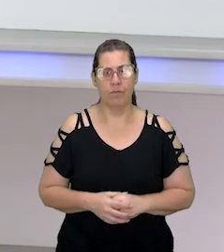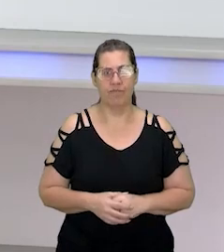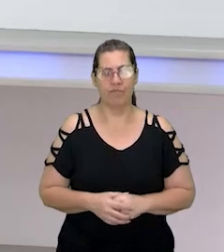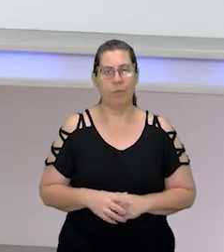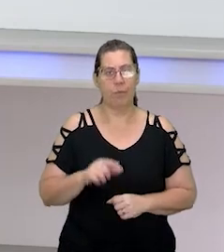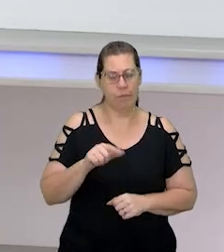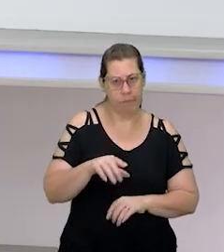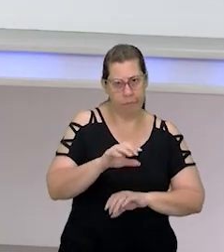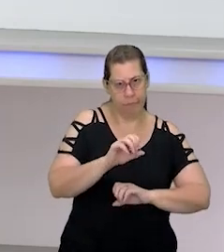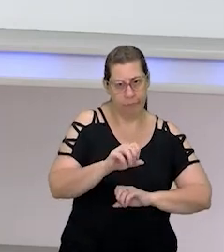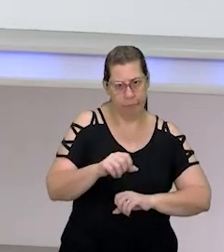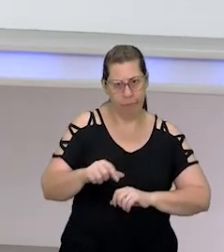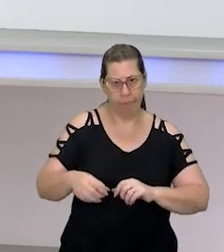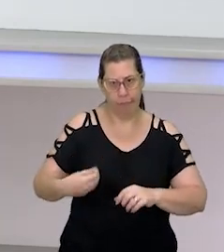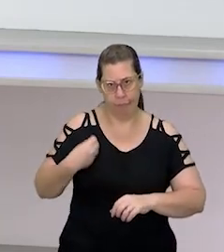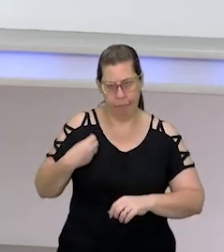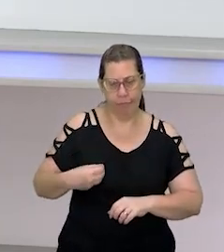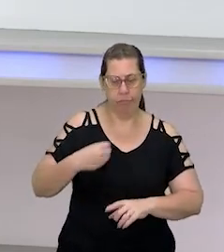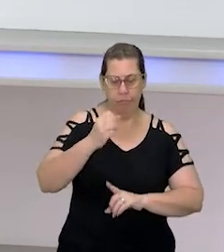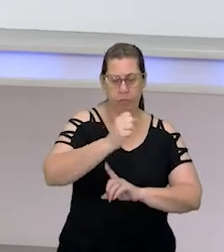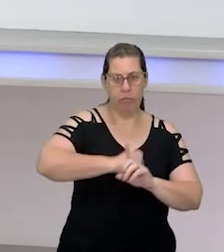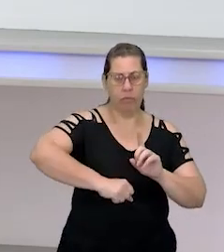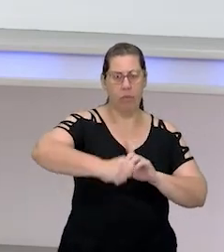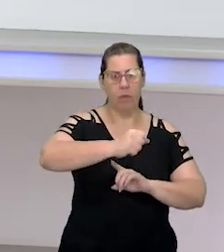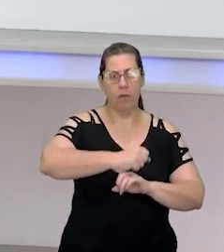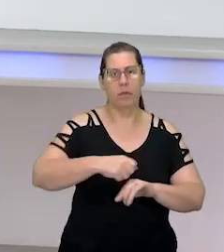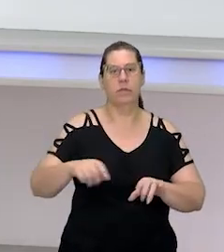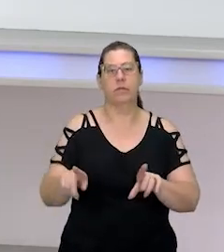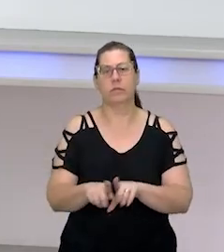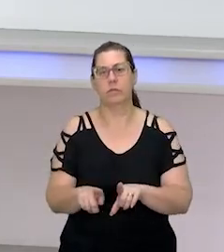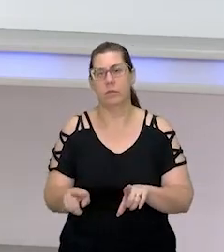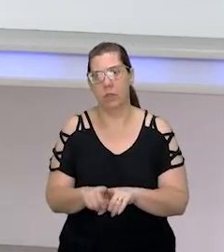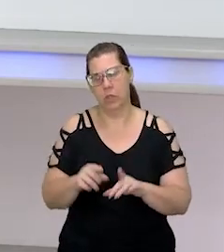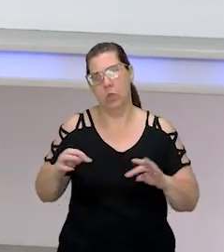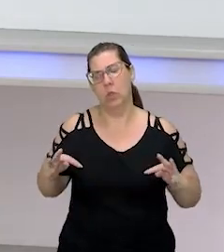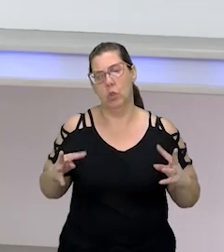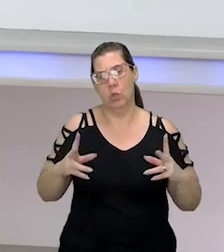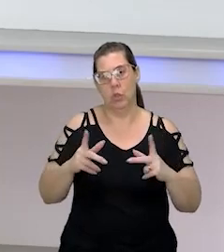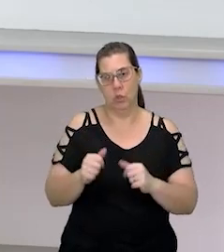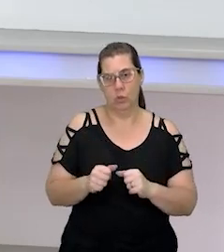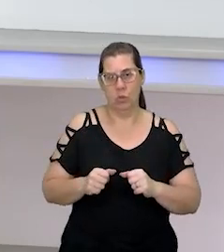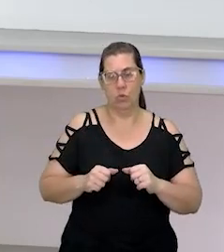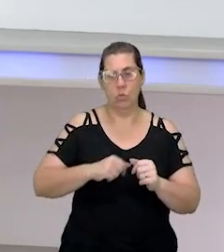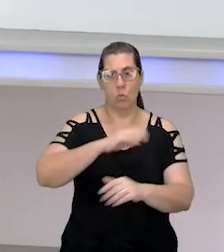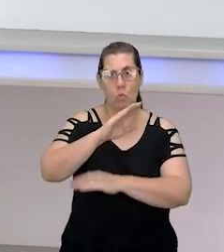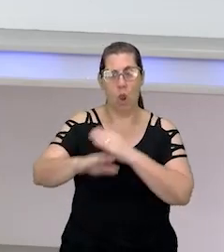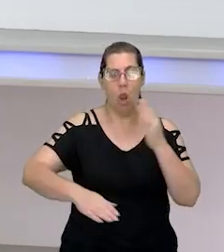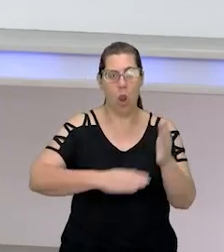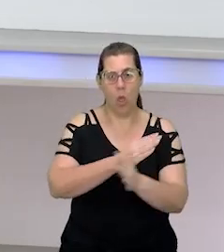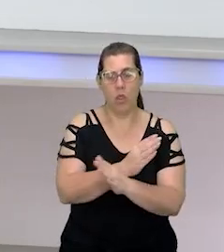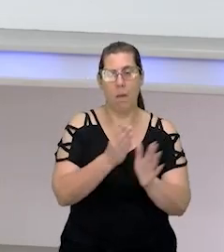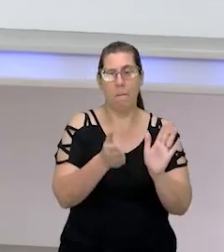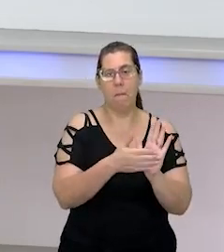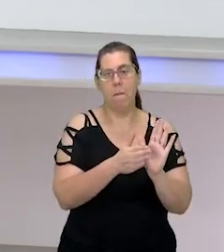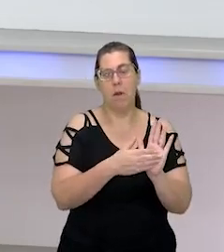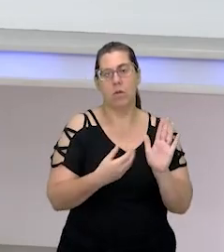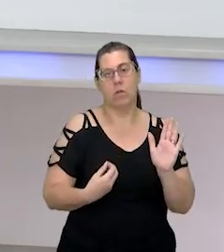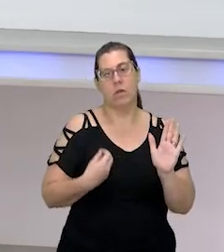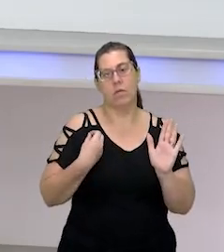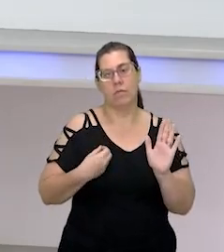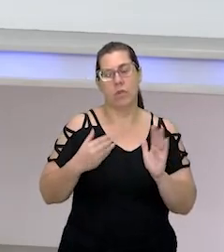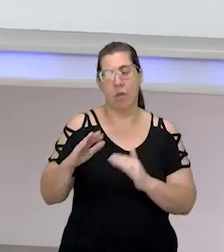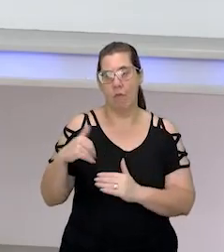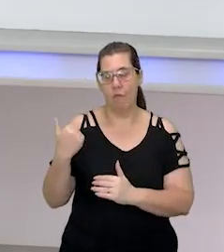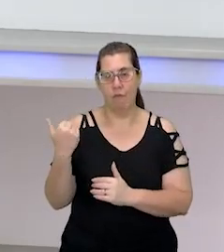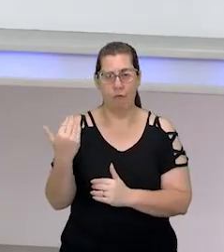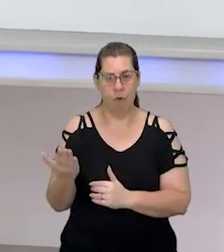você trabalha para viver bem em sociedade, né, que tudo que a luta ela propõe para a sua vida fora